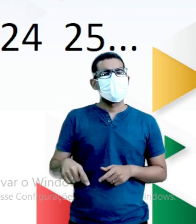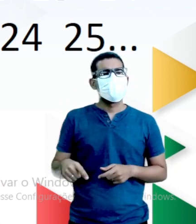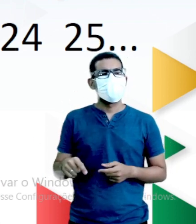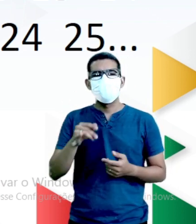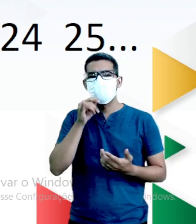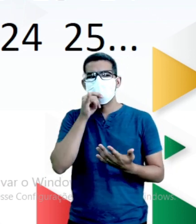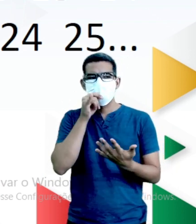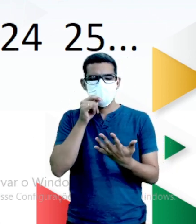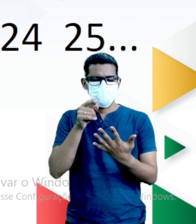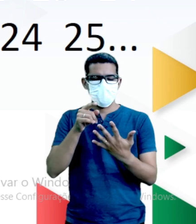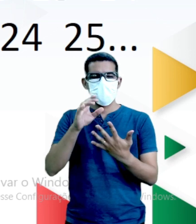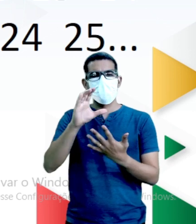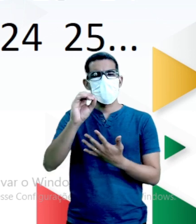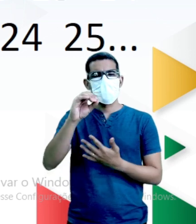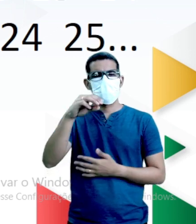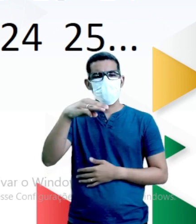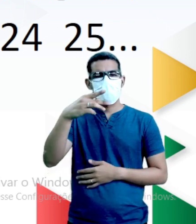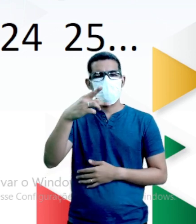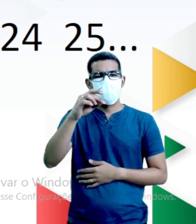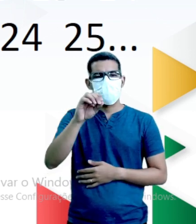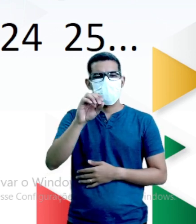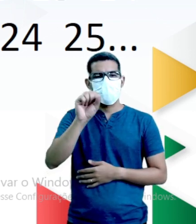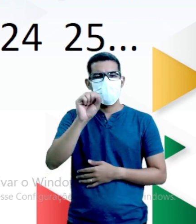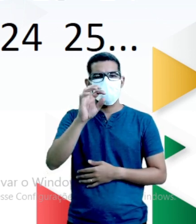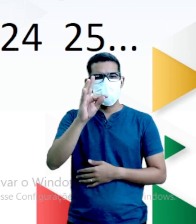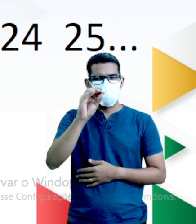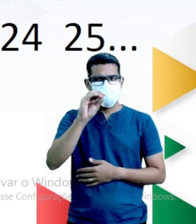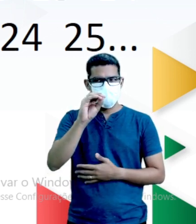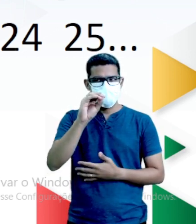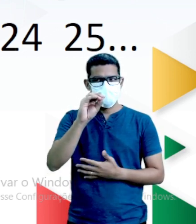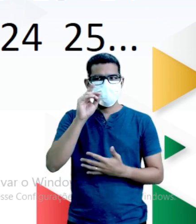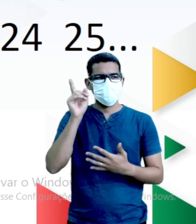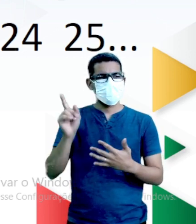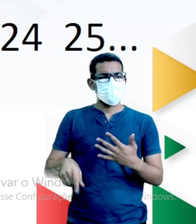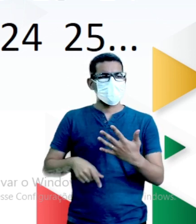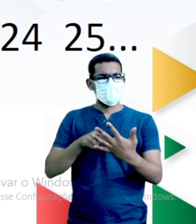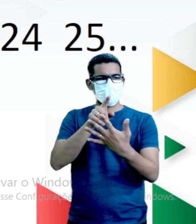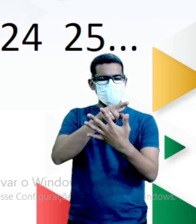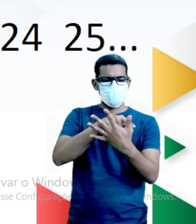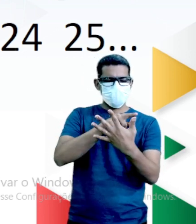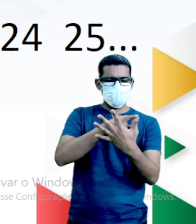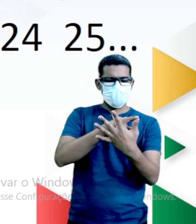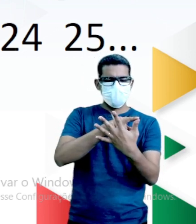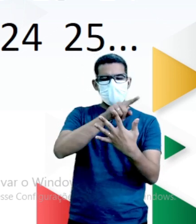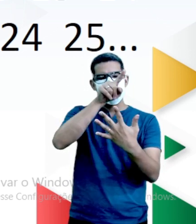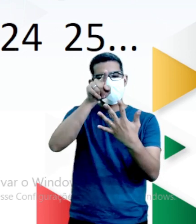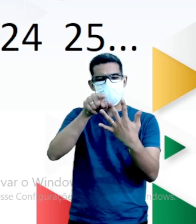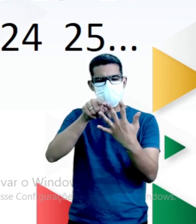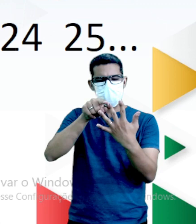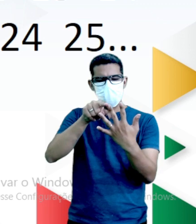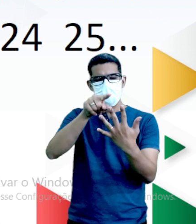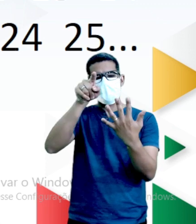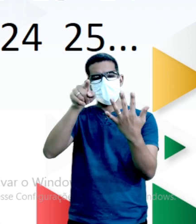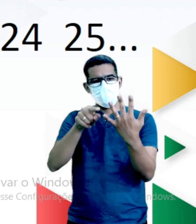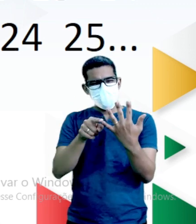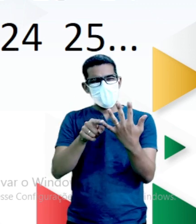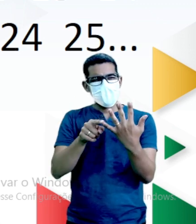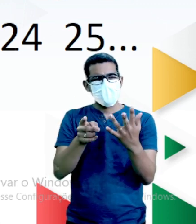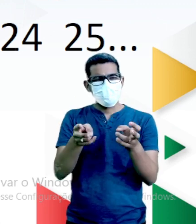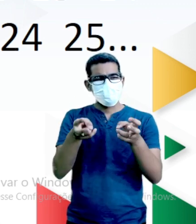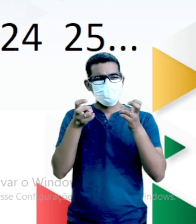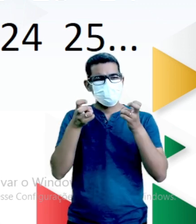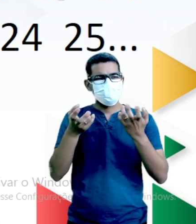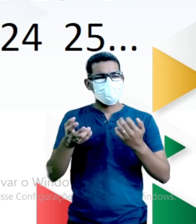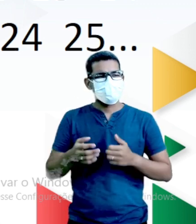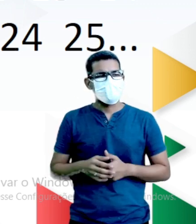pulando os compostos e exatamente marcando os números primos, tá bom? O 7 é primo,